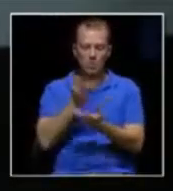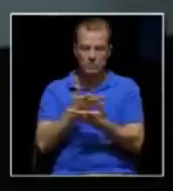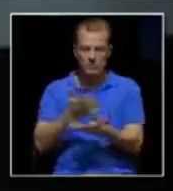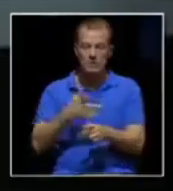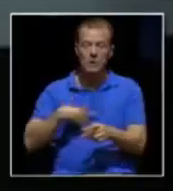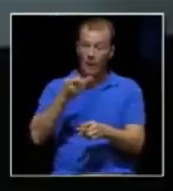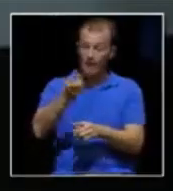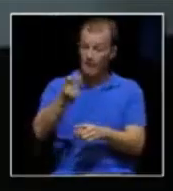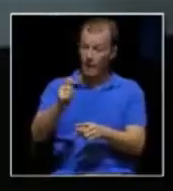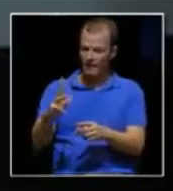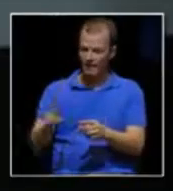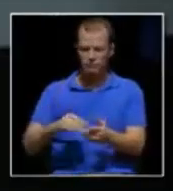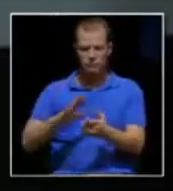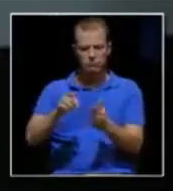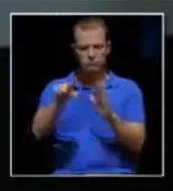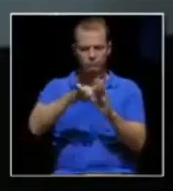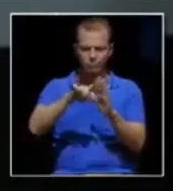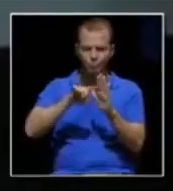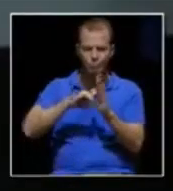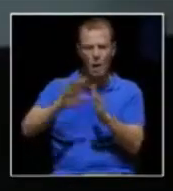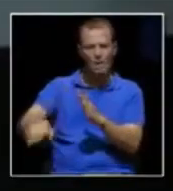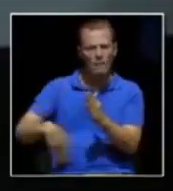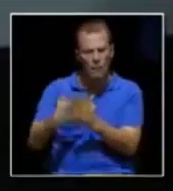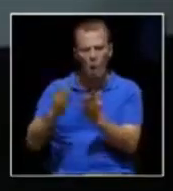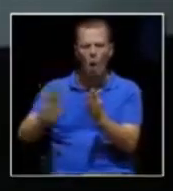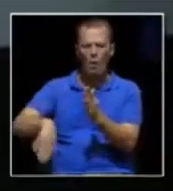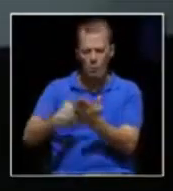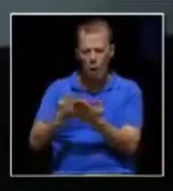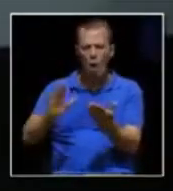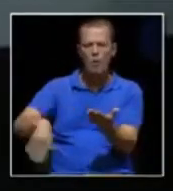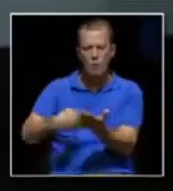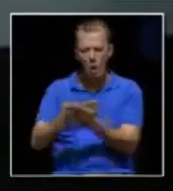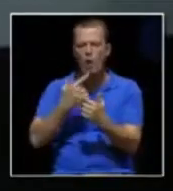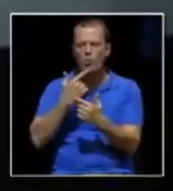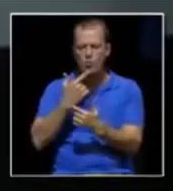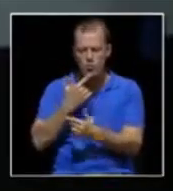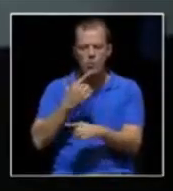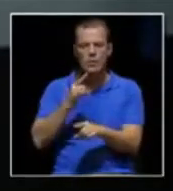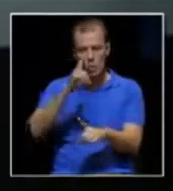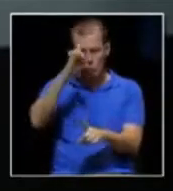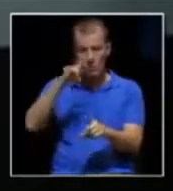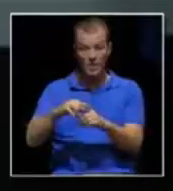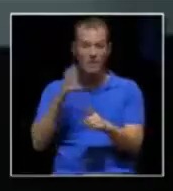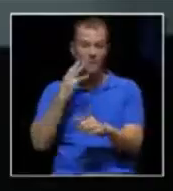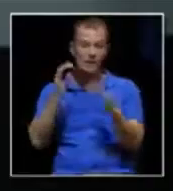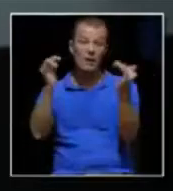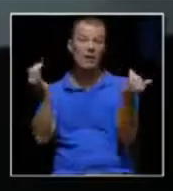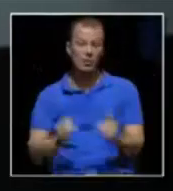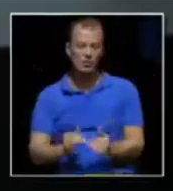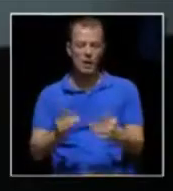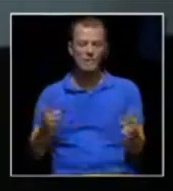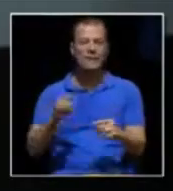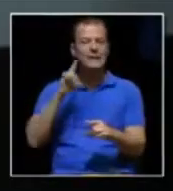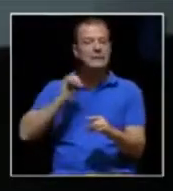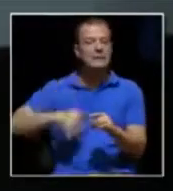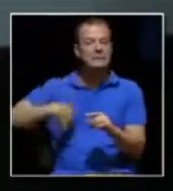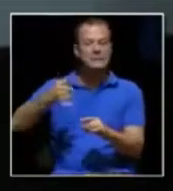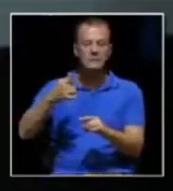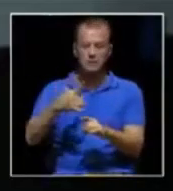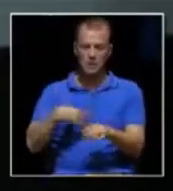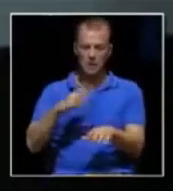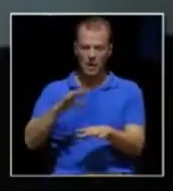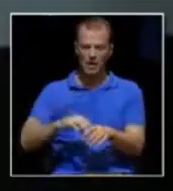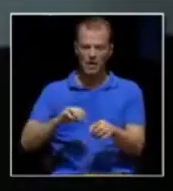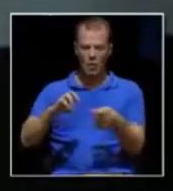um conjunto de iniciativas legislativas com propostas muito concretas para a redução dos plásticos. Acima de tudo, esta praga